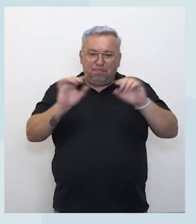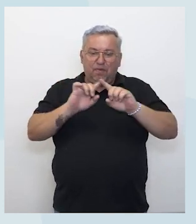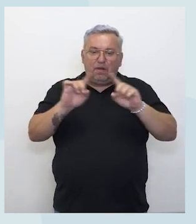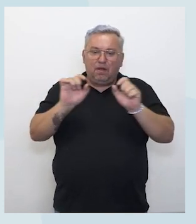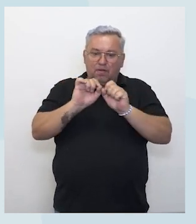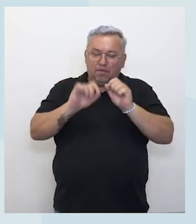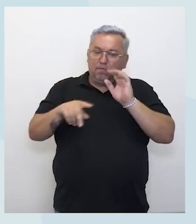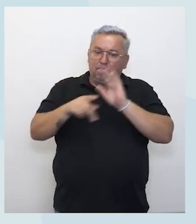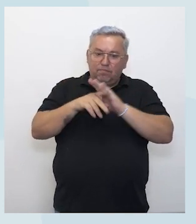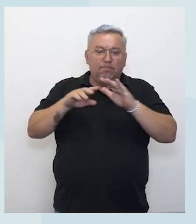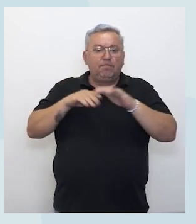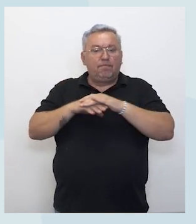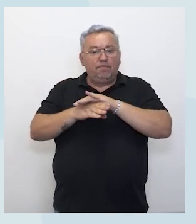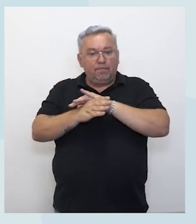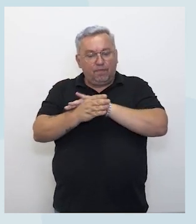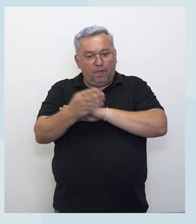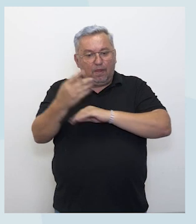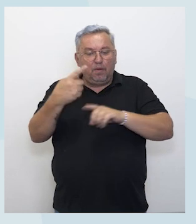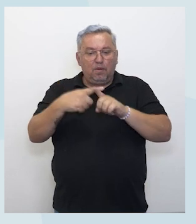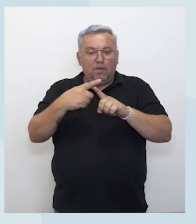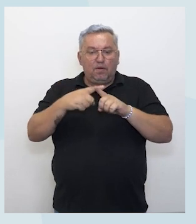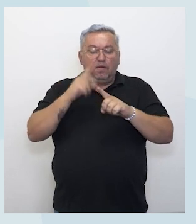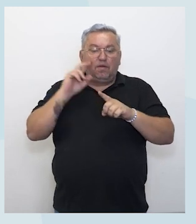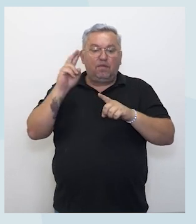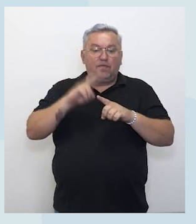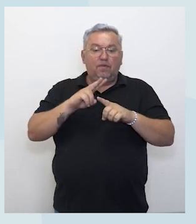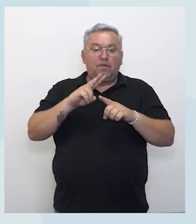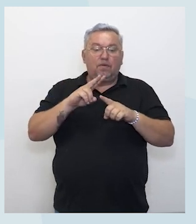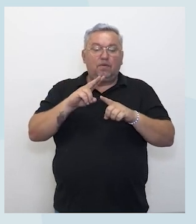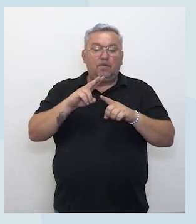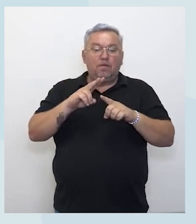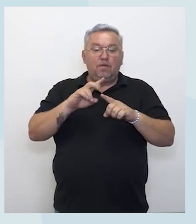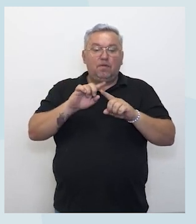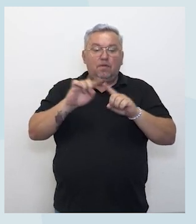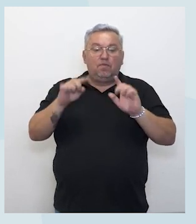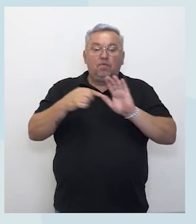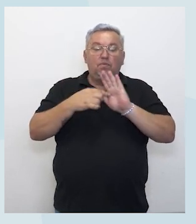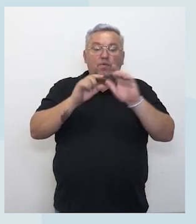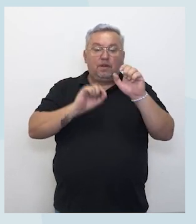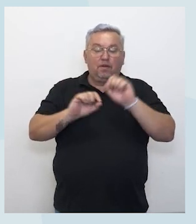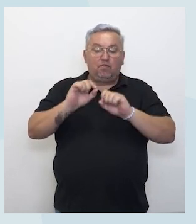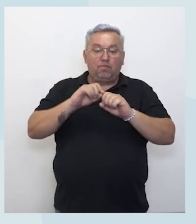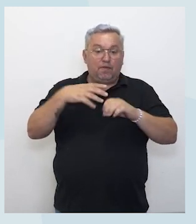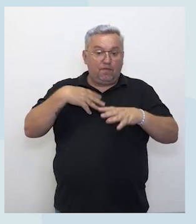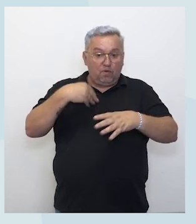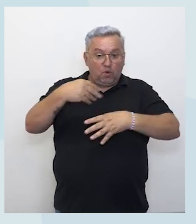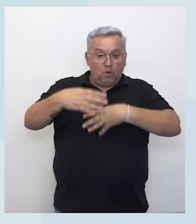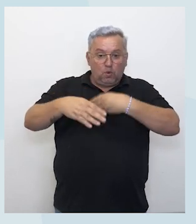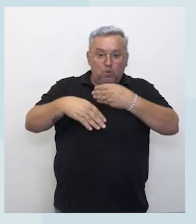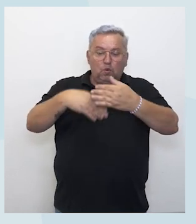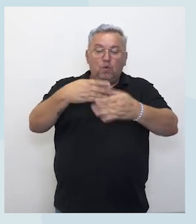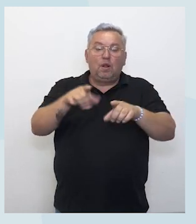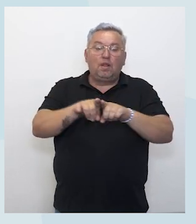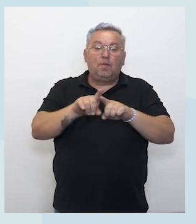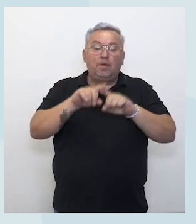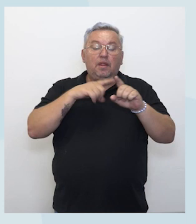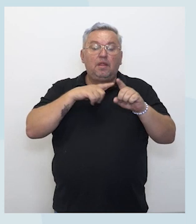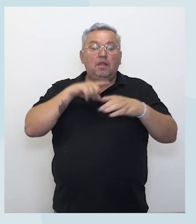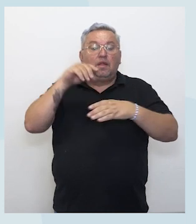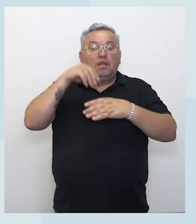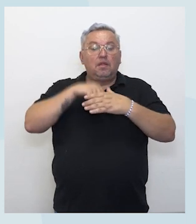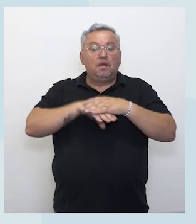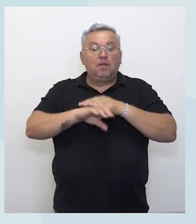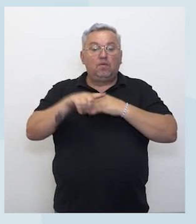parte de uma tradição, porque justamente o senso comum normalmente é passado de, vamos dizer assim, de uma geração a outra, né? Ele está dentro ali